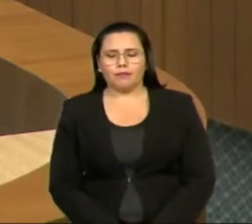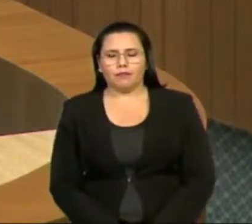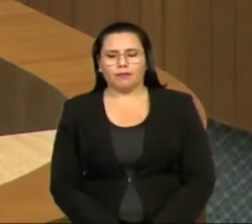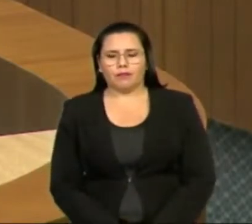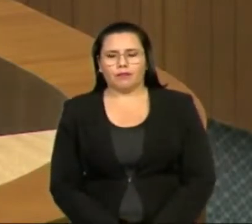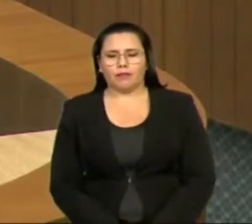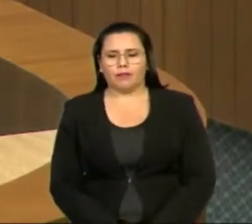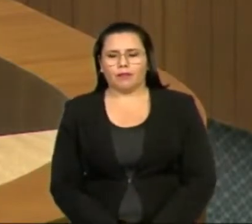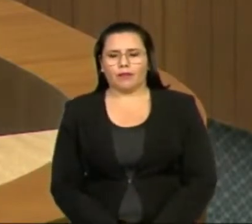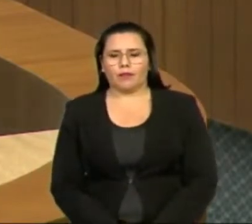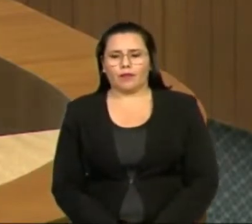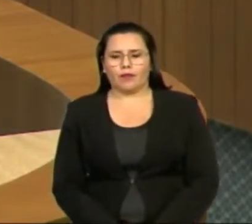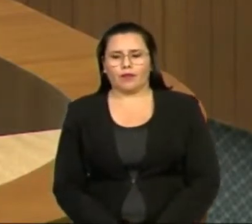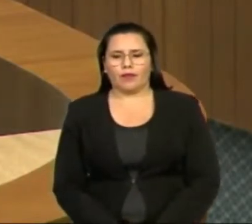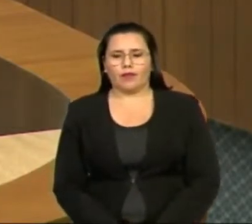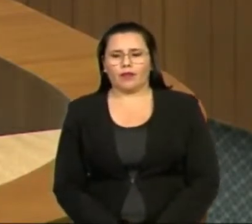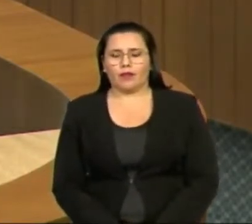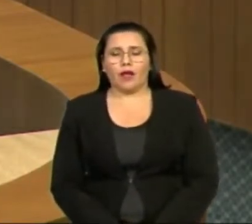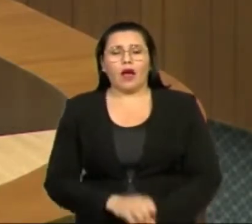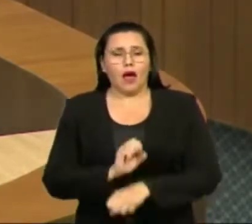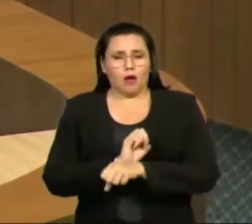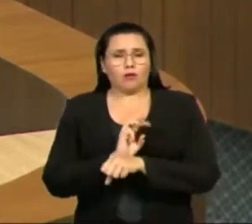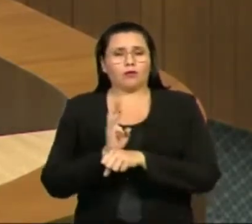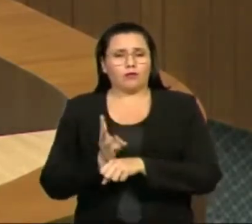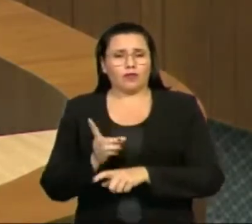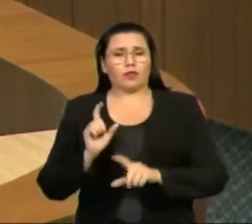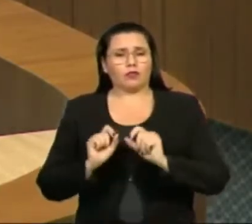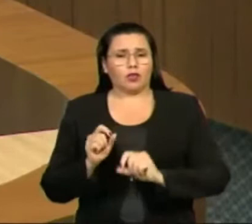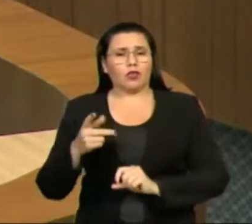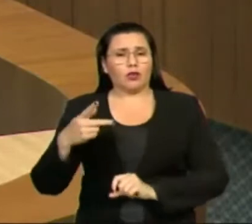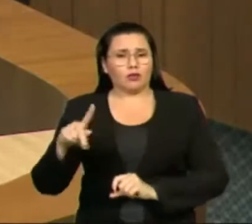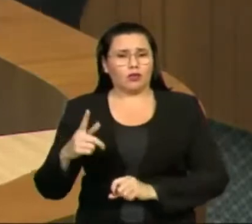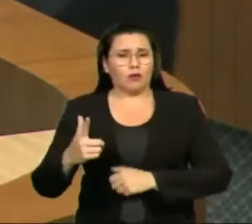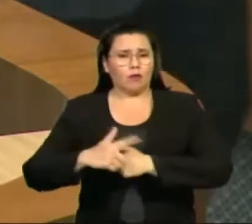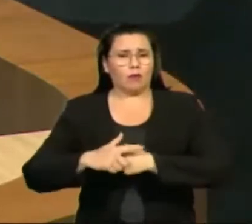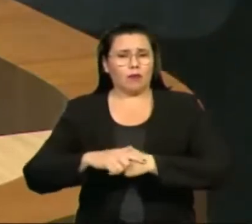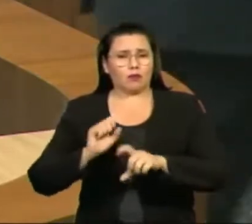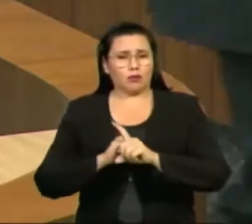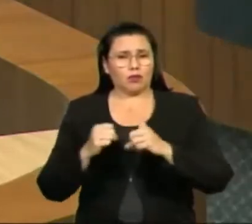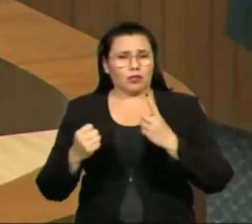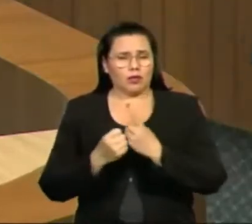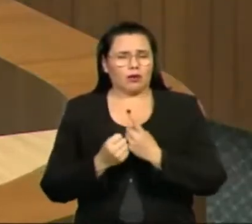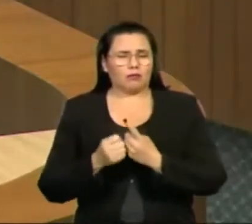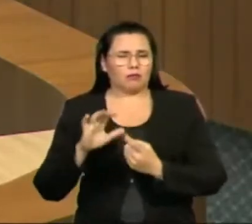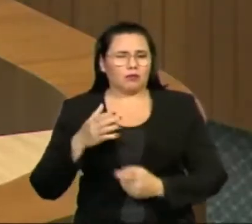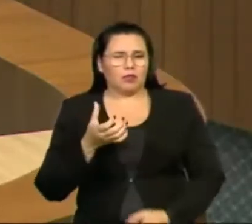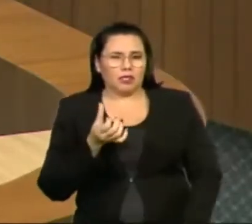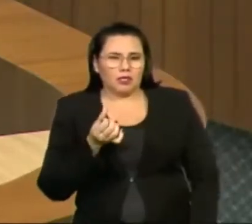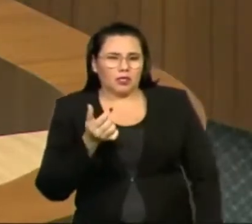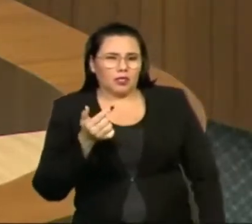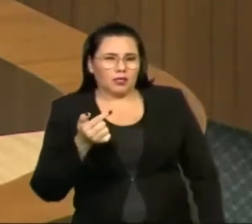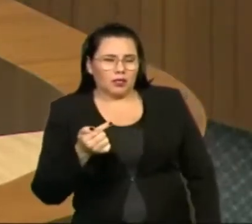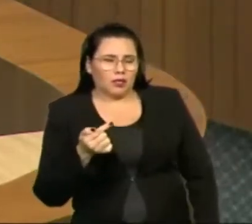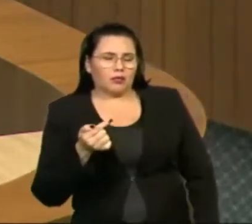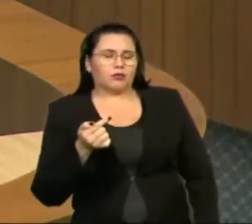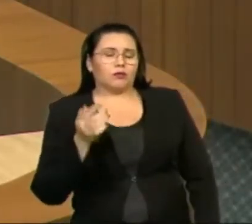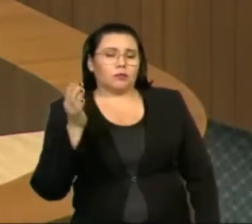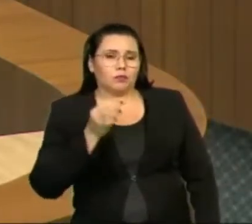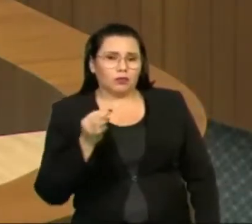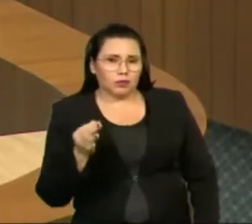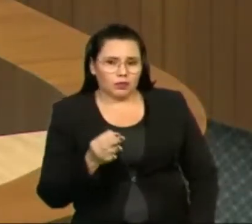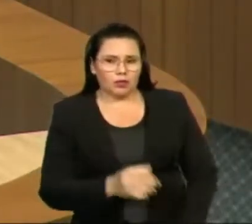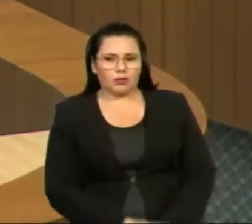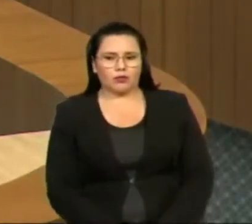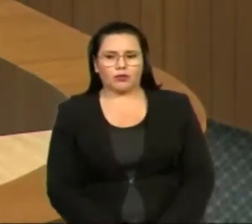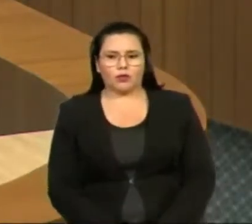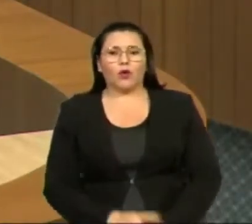é que a universidade está cumprindo seu papel social. 77% das vagas, deputado Rafael,